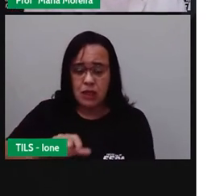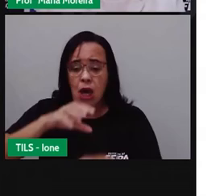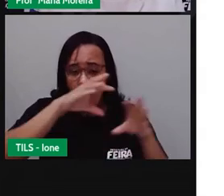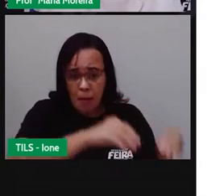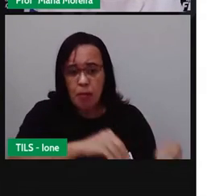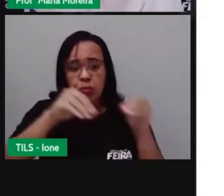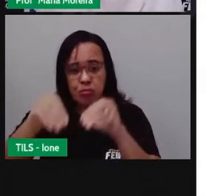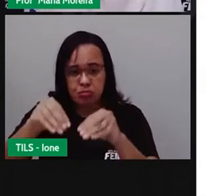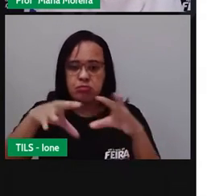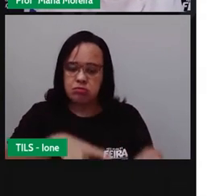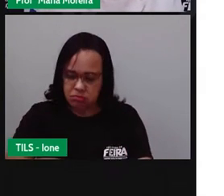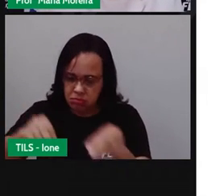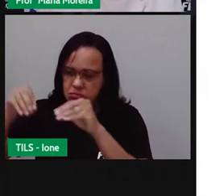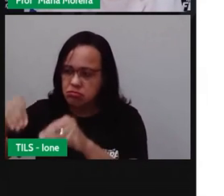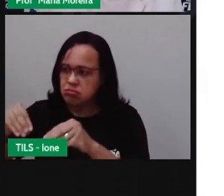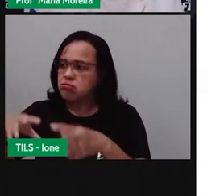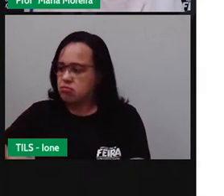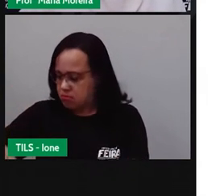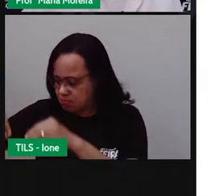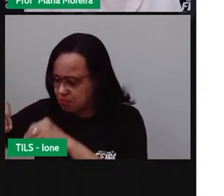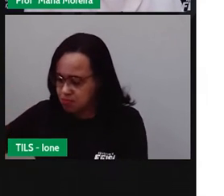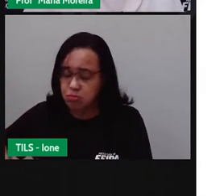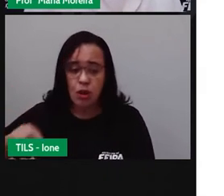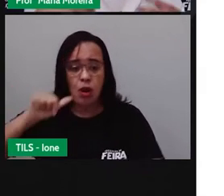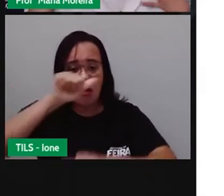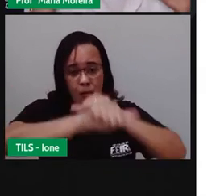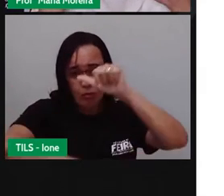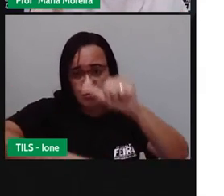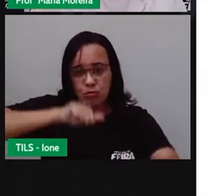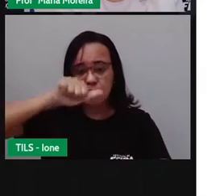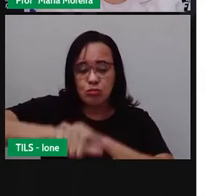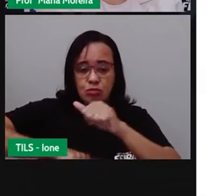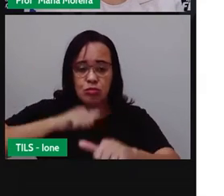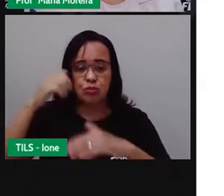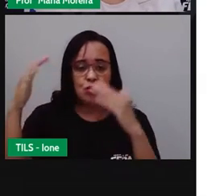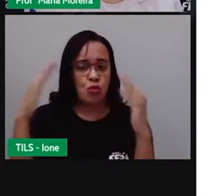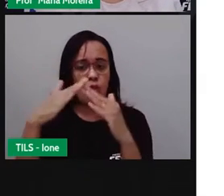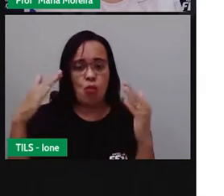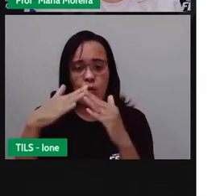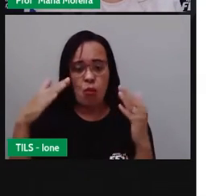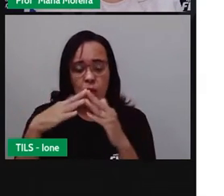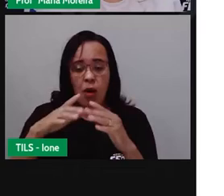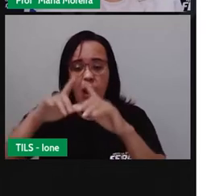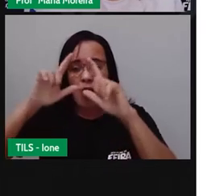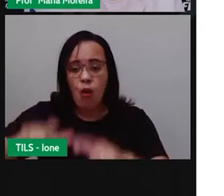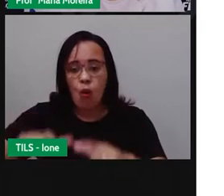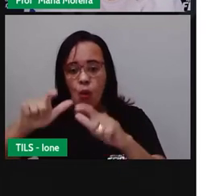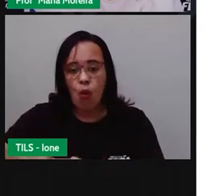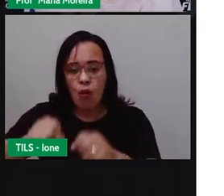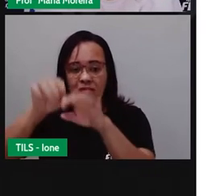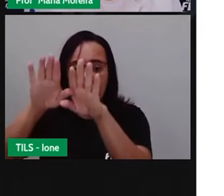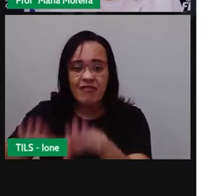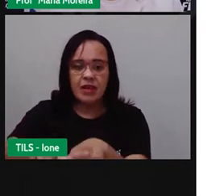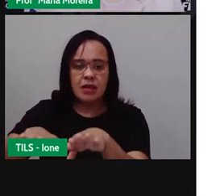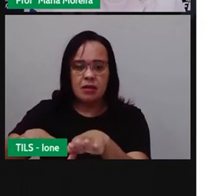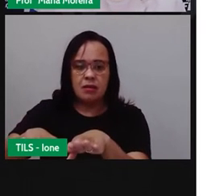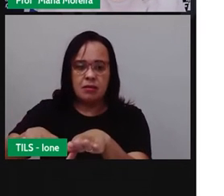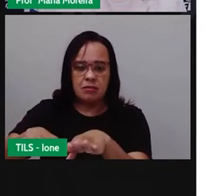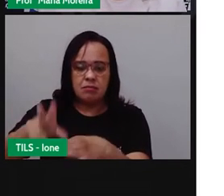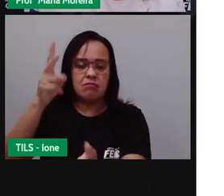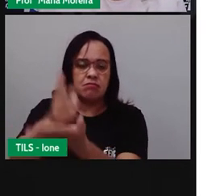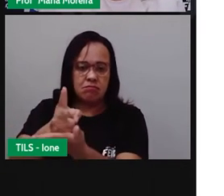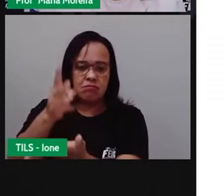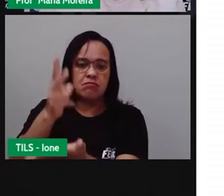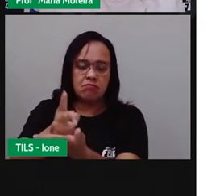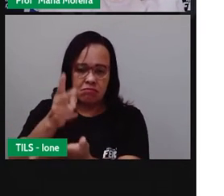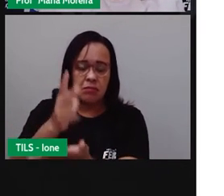constância aí o local de moradia. Começa, então, a se concentrar em um determinado lugar. E assim, né? Começa a